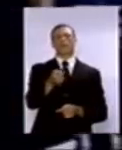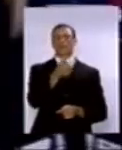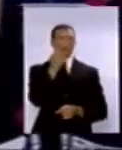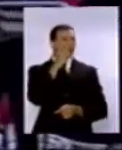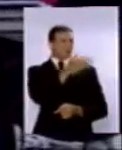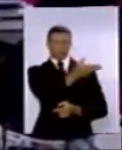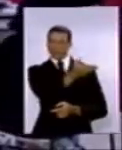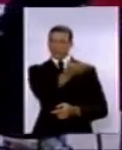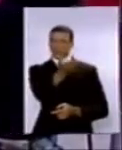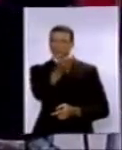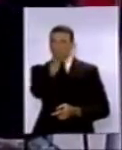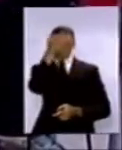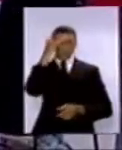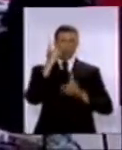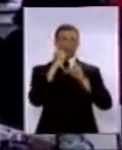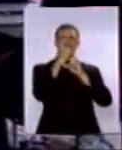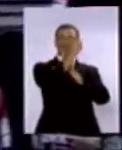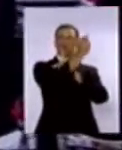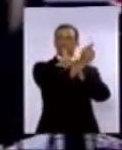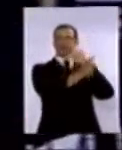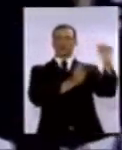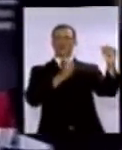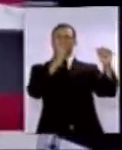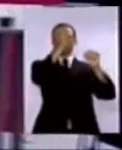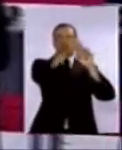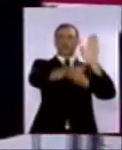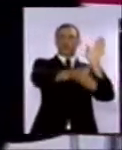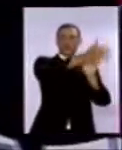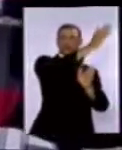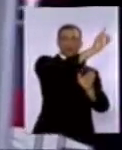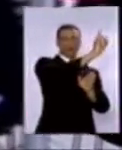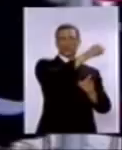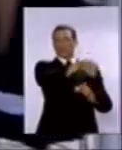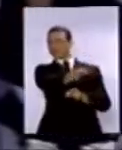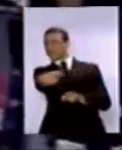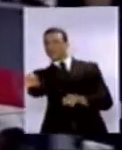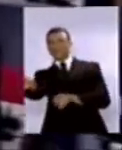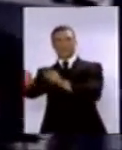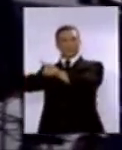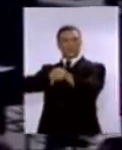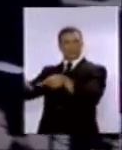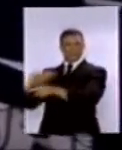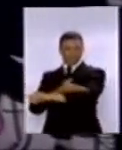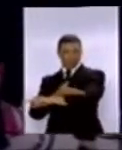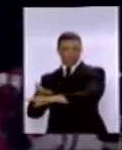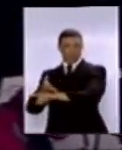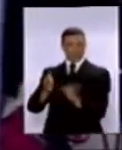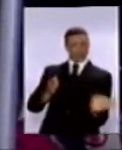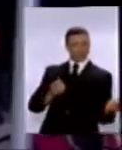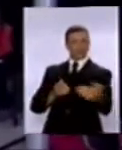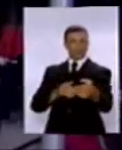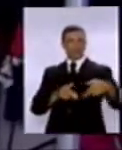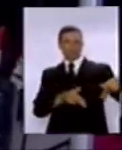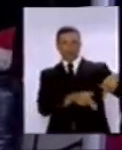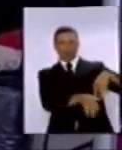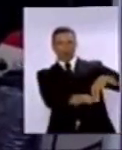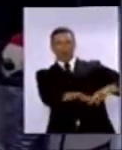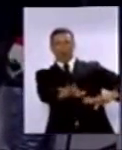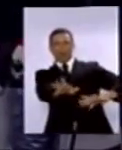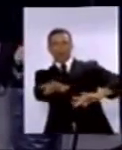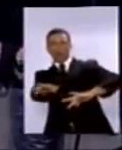convidados ainda de onde fica o plenário e se encaminhando até as o salão branco onde o ministro teori